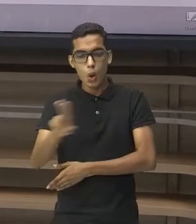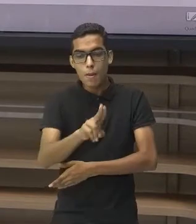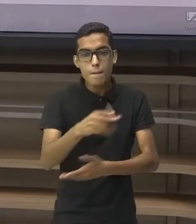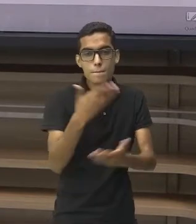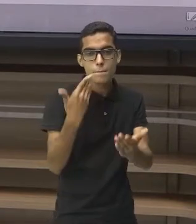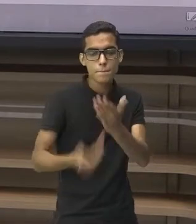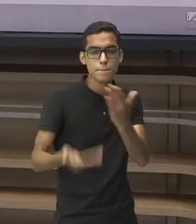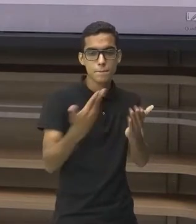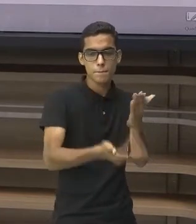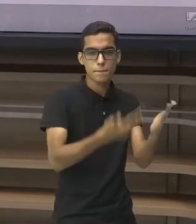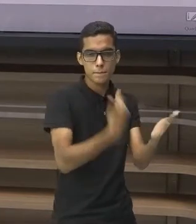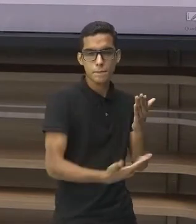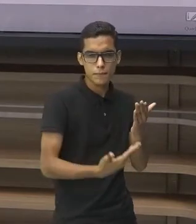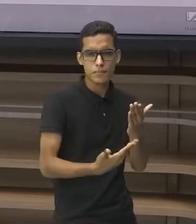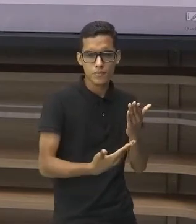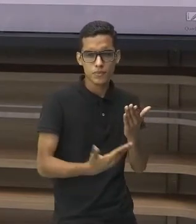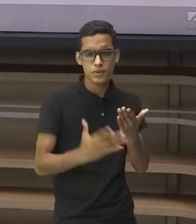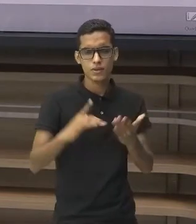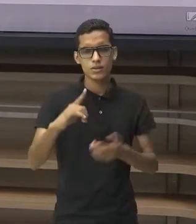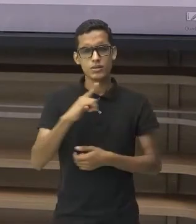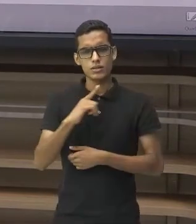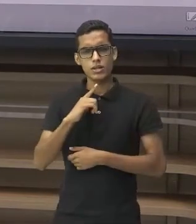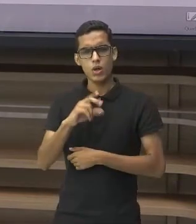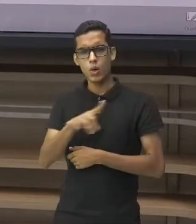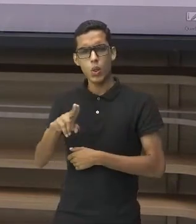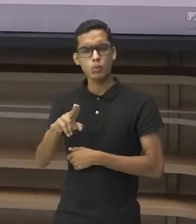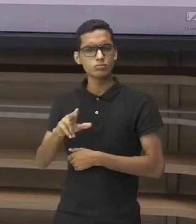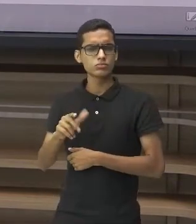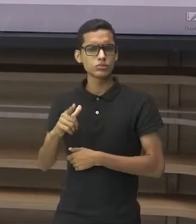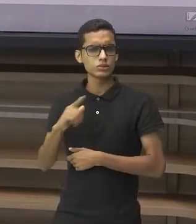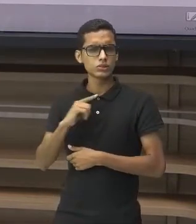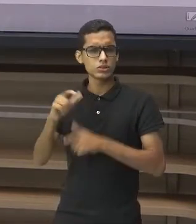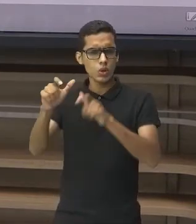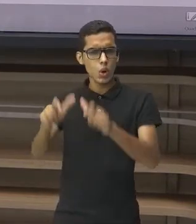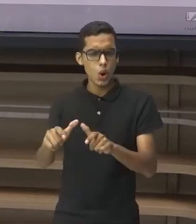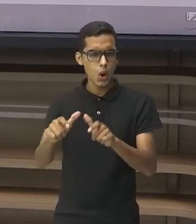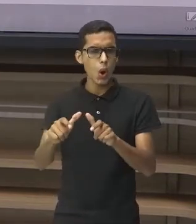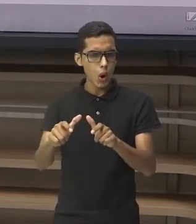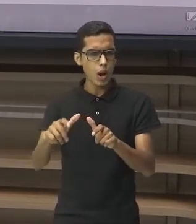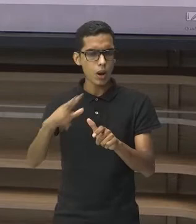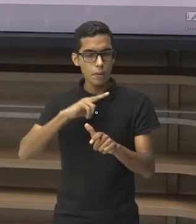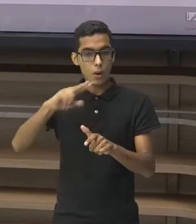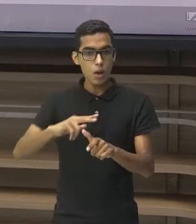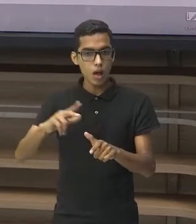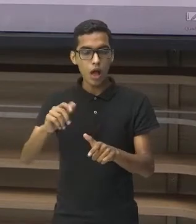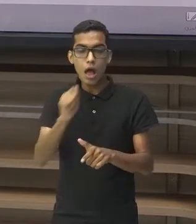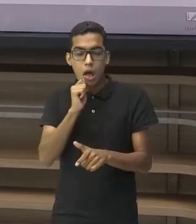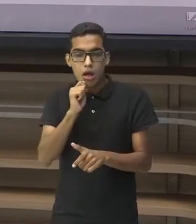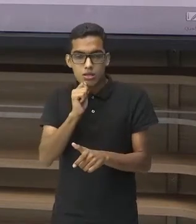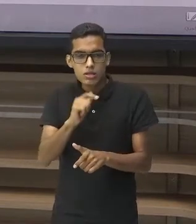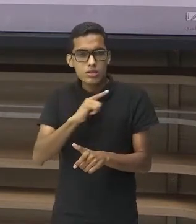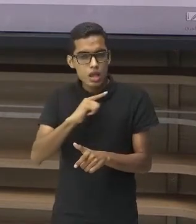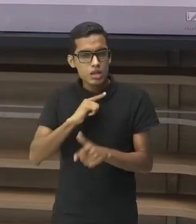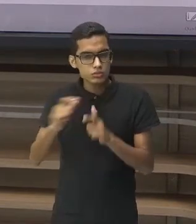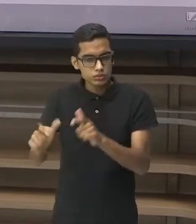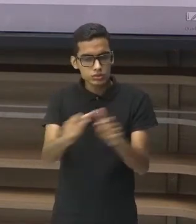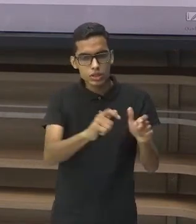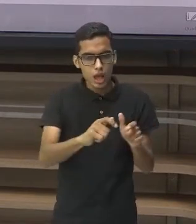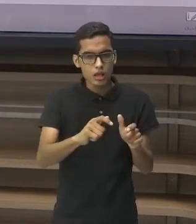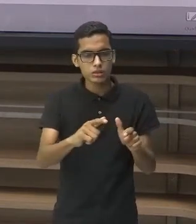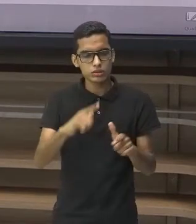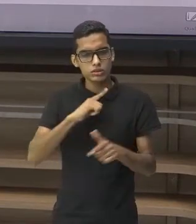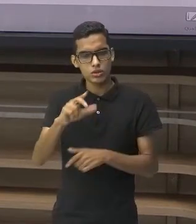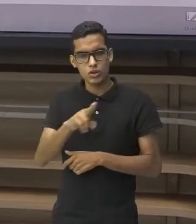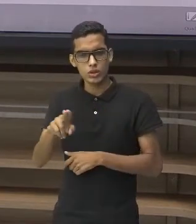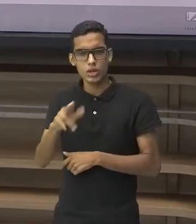ter nomenclatura de cidades portuguesas. Inclusive, até hoje, muitas cidades da nossa região detêm esse nome. O